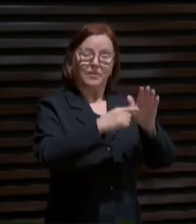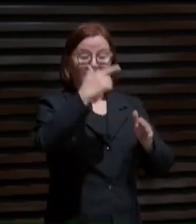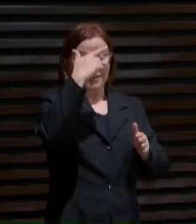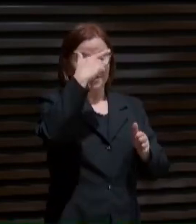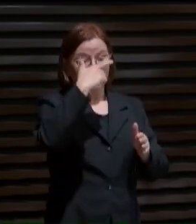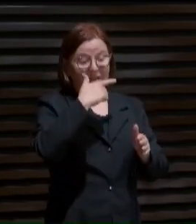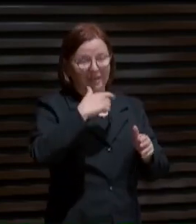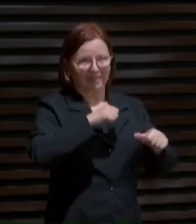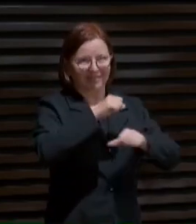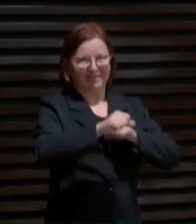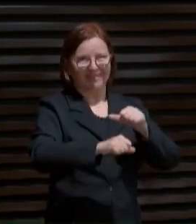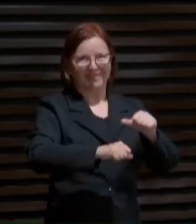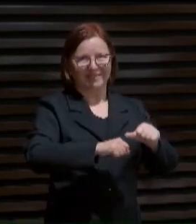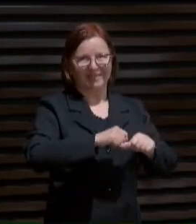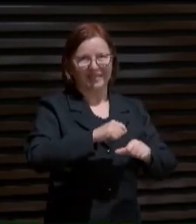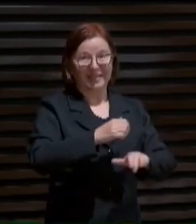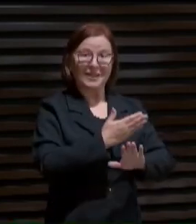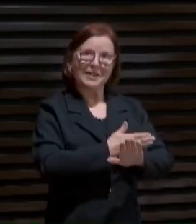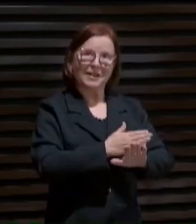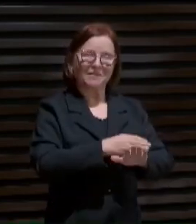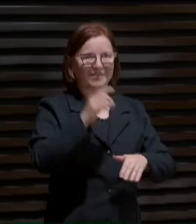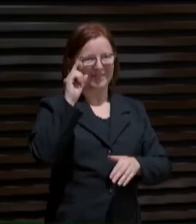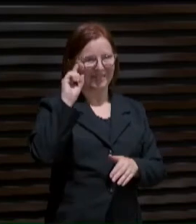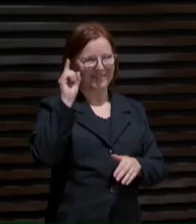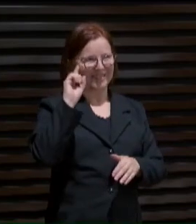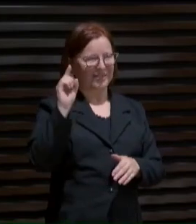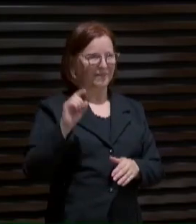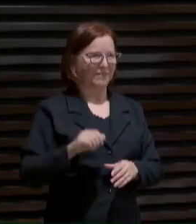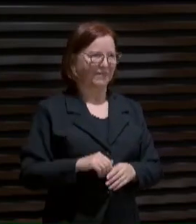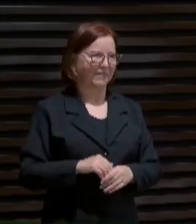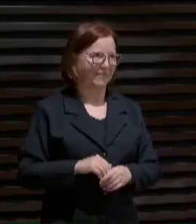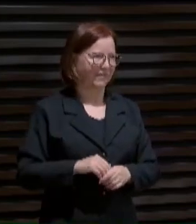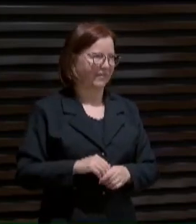caráter regenerado na prática do dia a dia